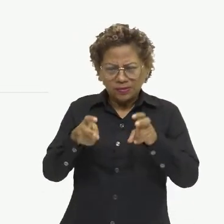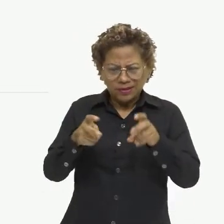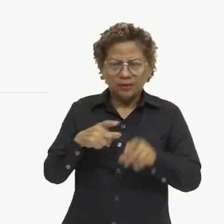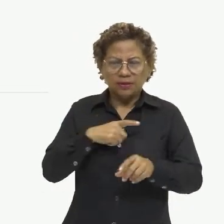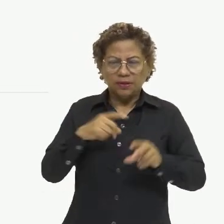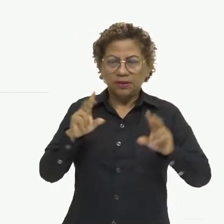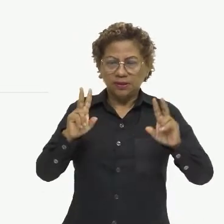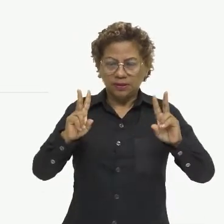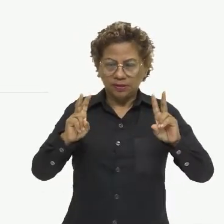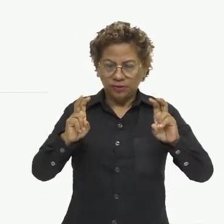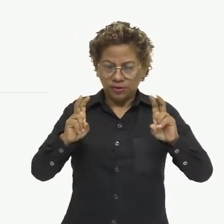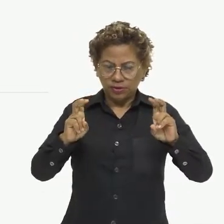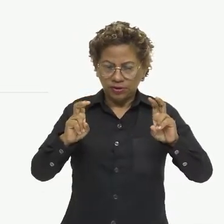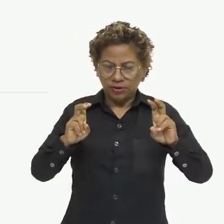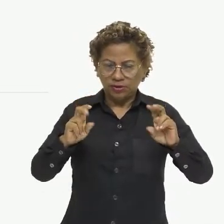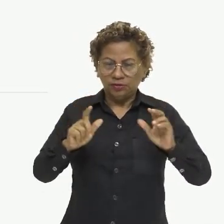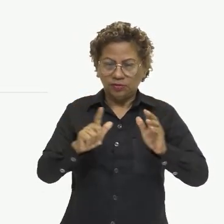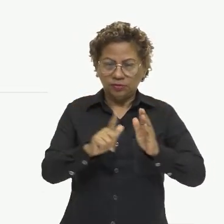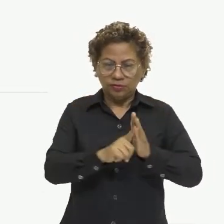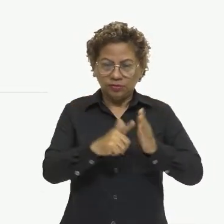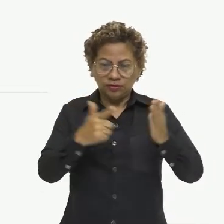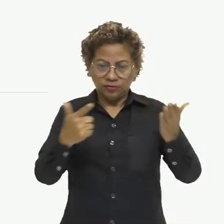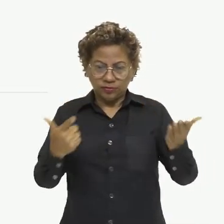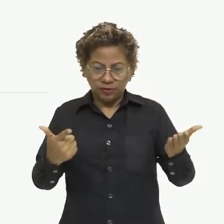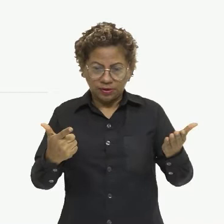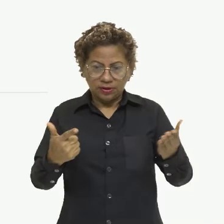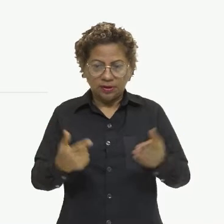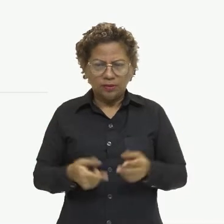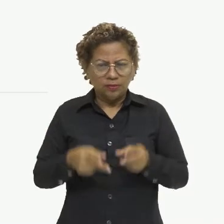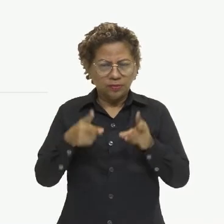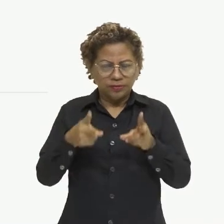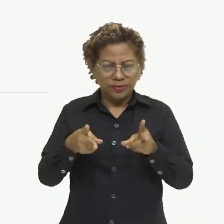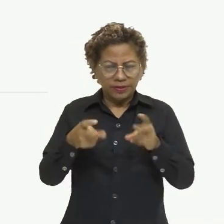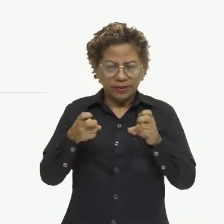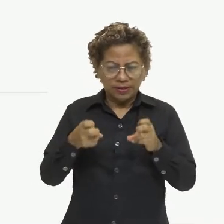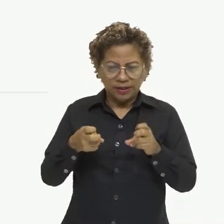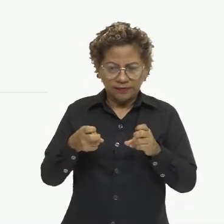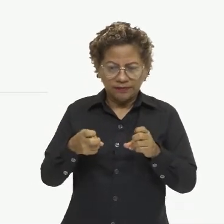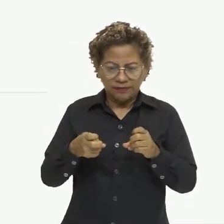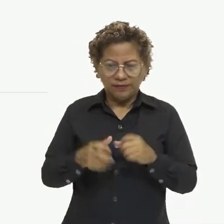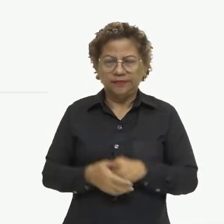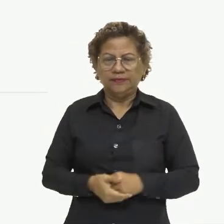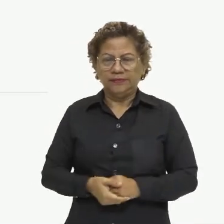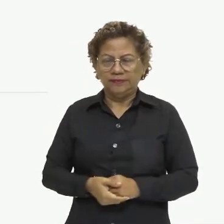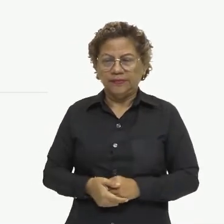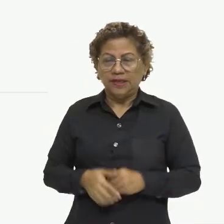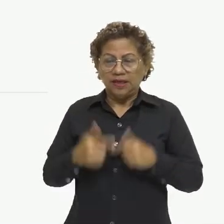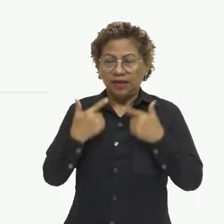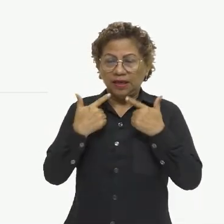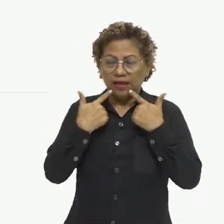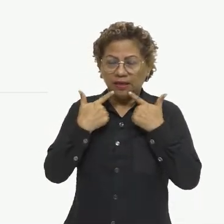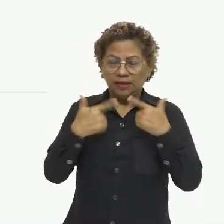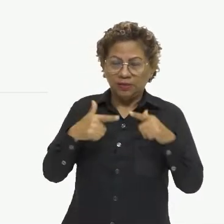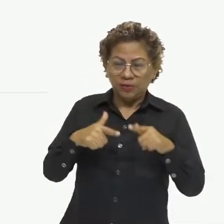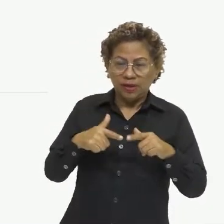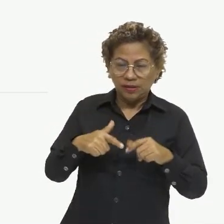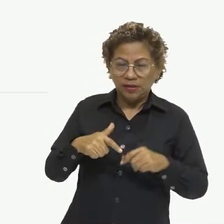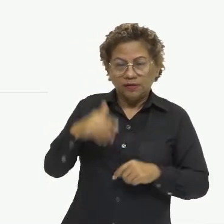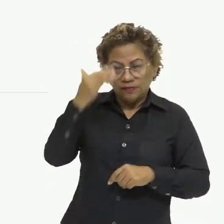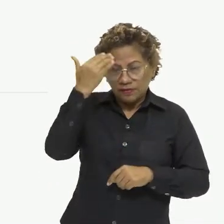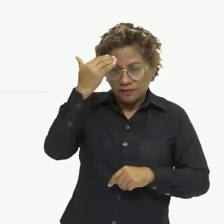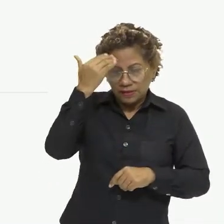né, do jornal. Observem que a linguagem é bem simples, ó, você consegue entender perfeitamente o que foi que aconteceu.